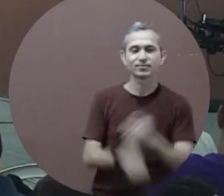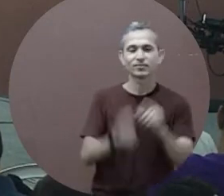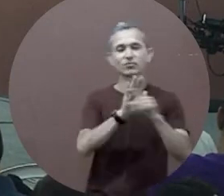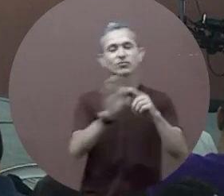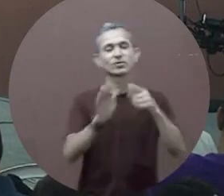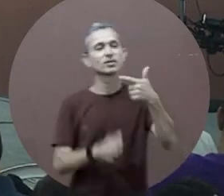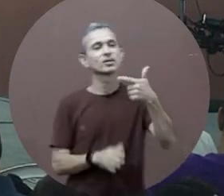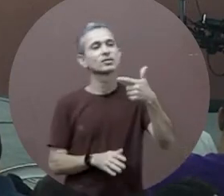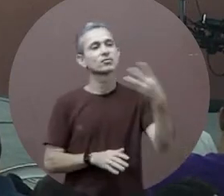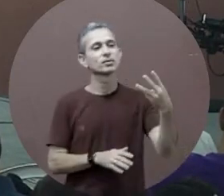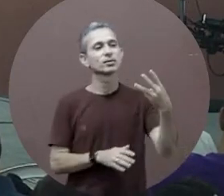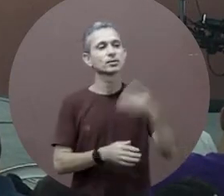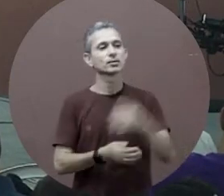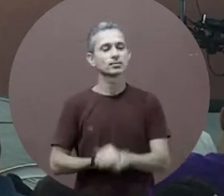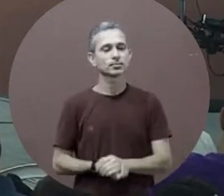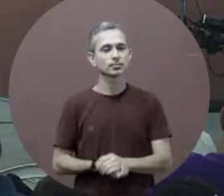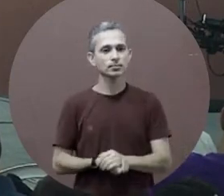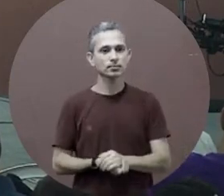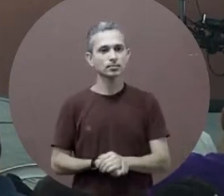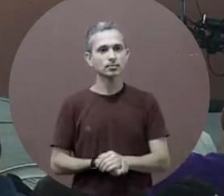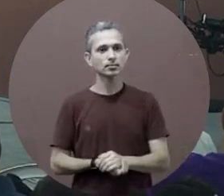23.